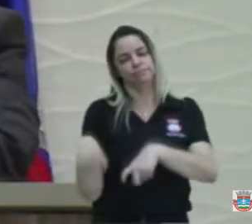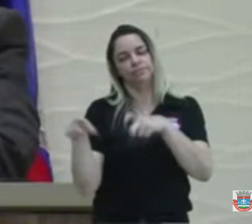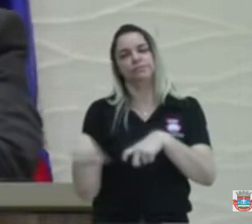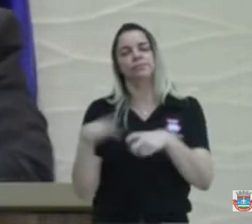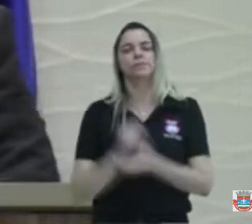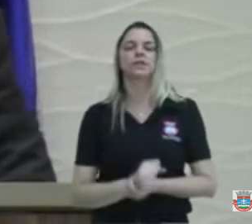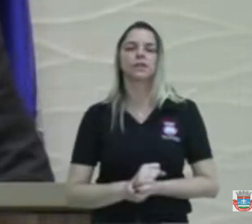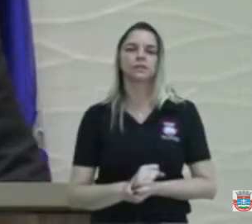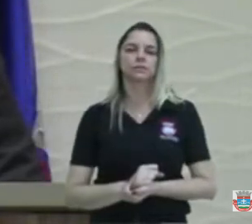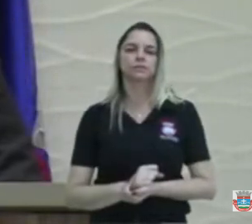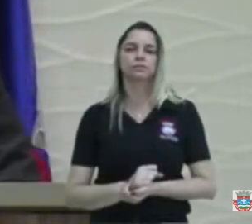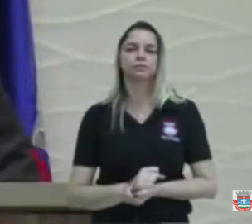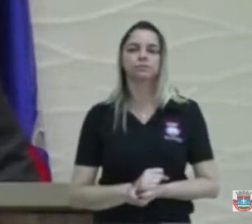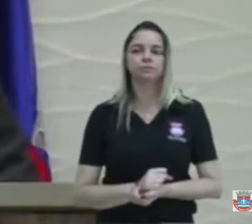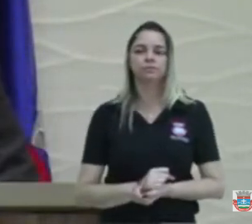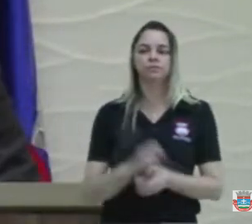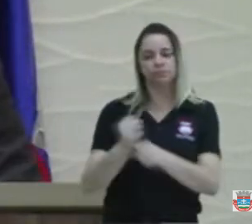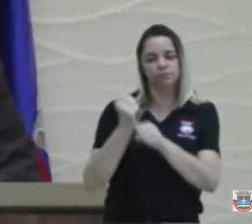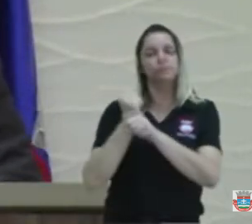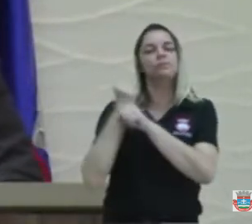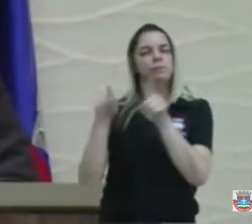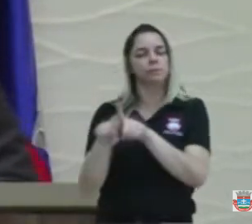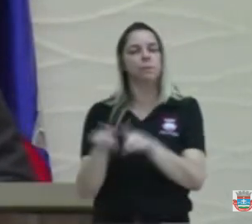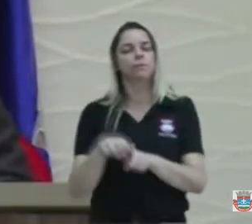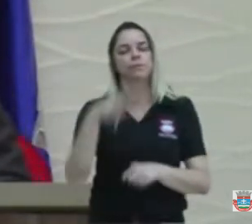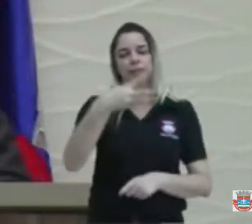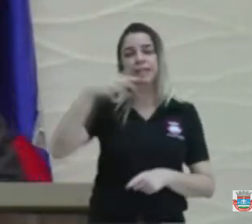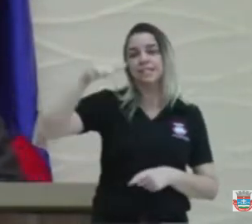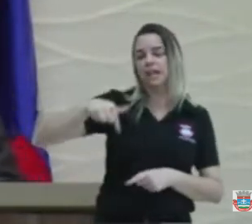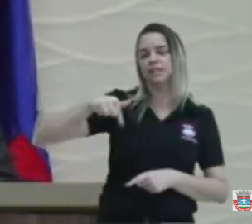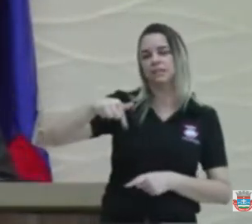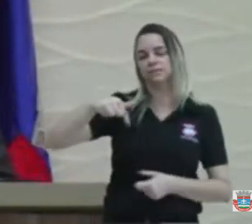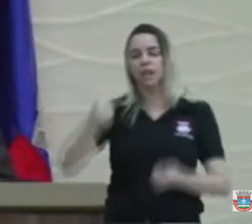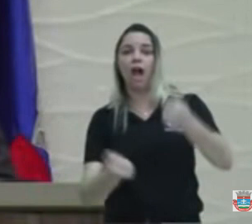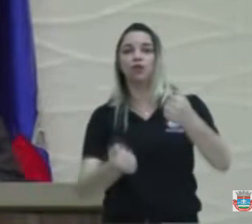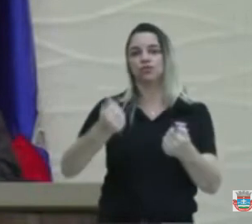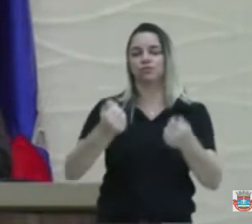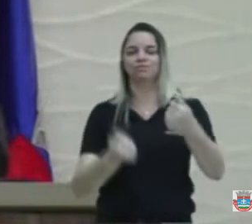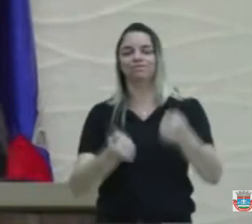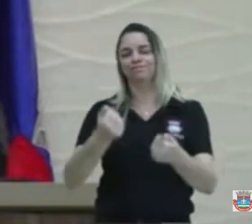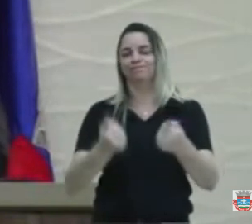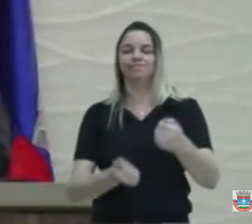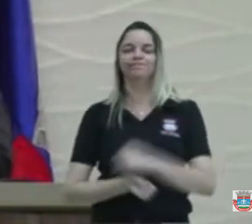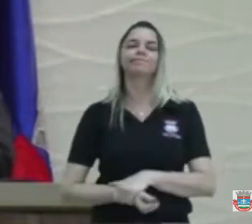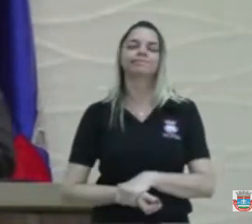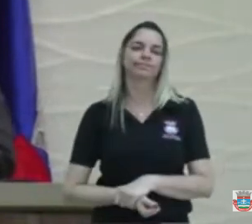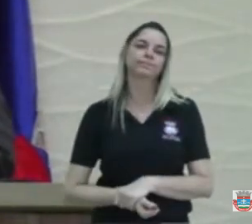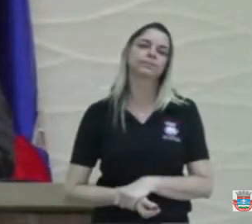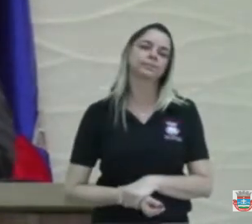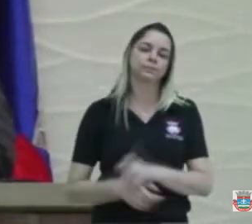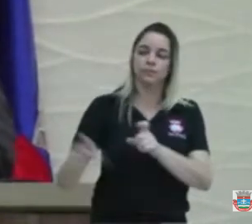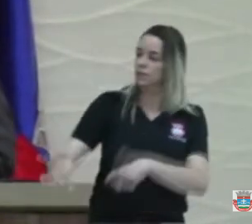Agricultura e Infraestrutura. 37 veículos. Para a zona